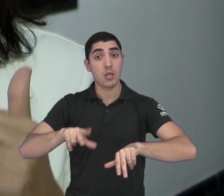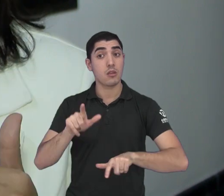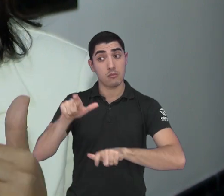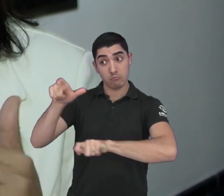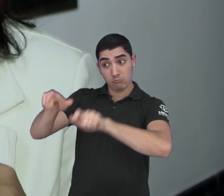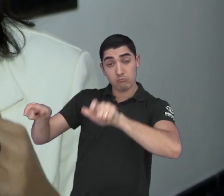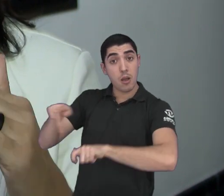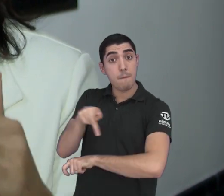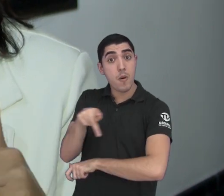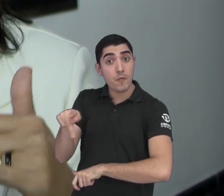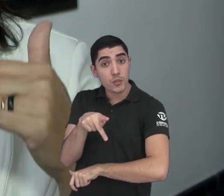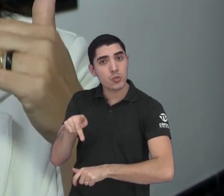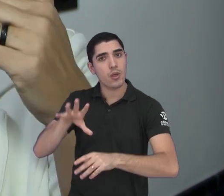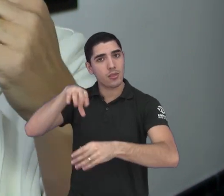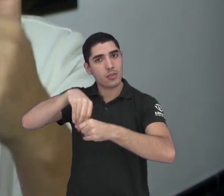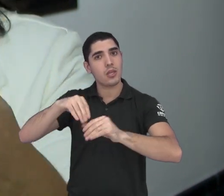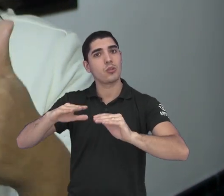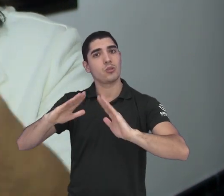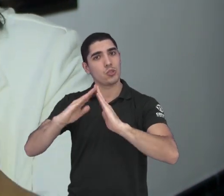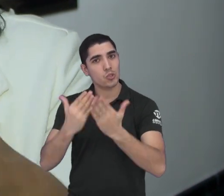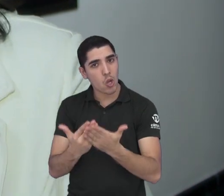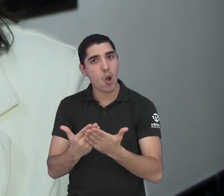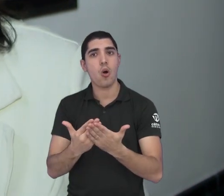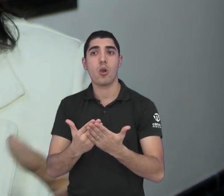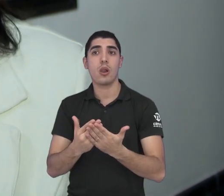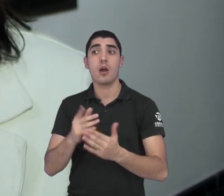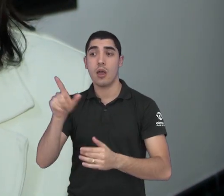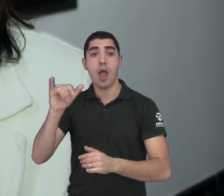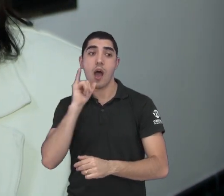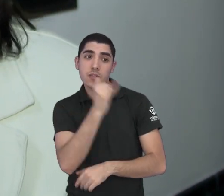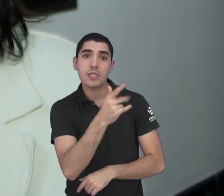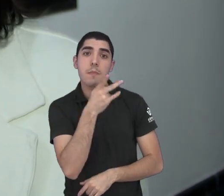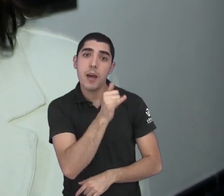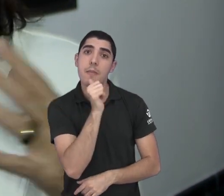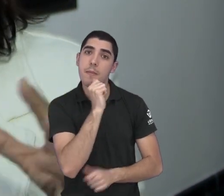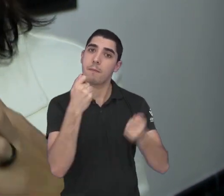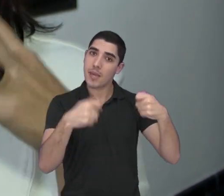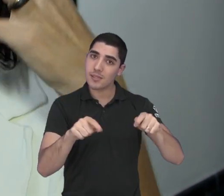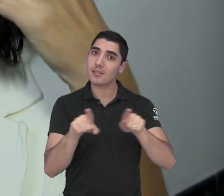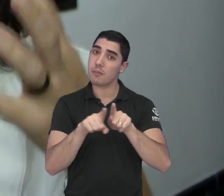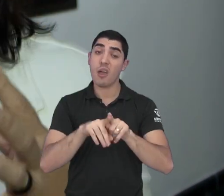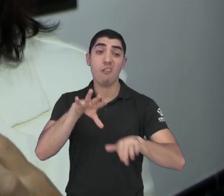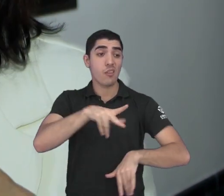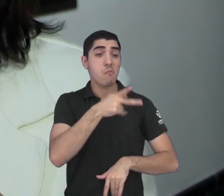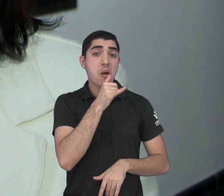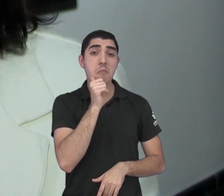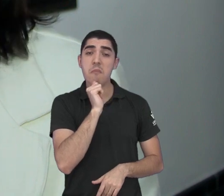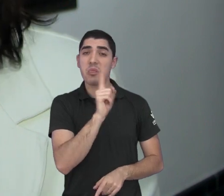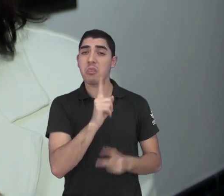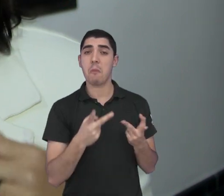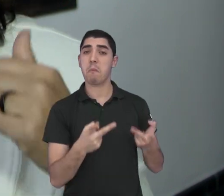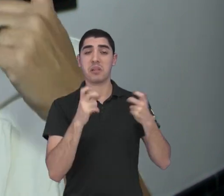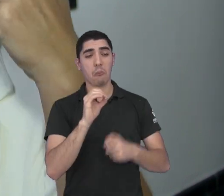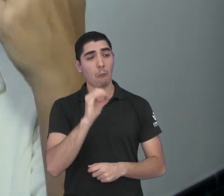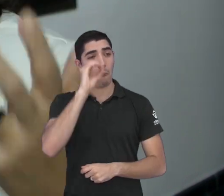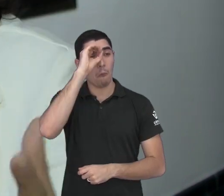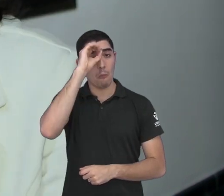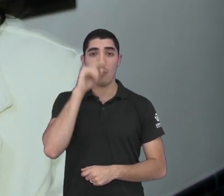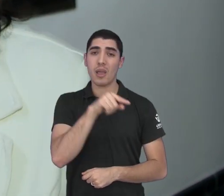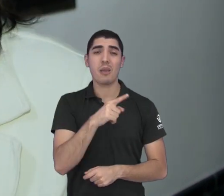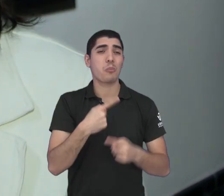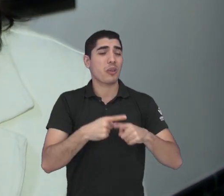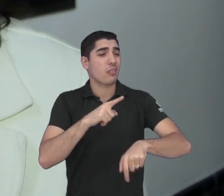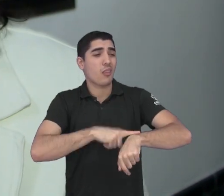isso. Muitas vezes os professores que levam isso para os pais, né? Porque às vezes os pais nem estão cientes disso, não vê